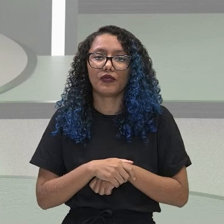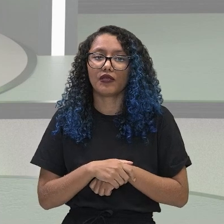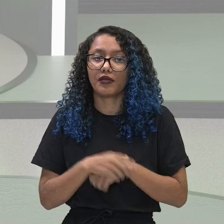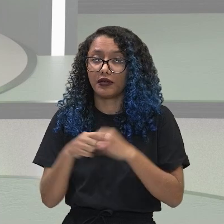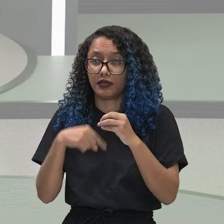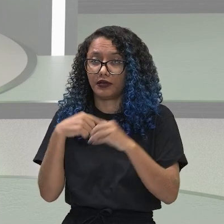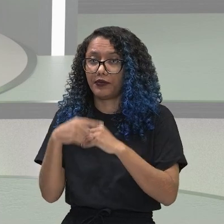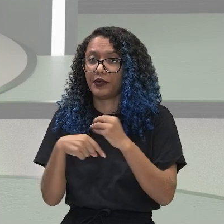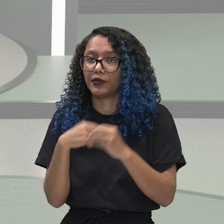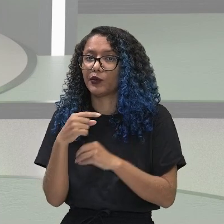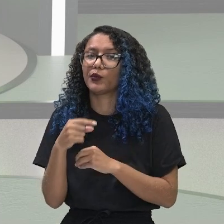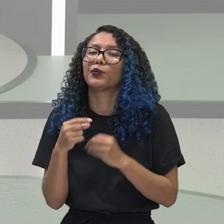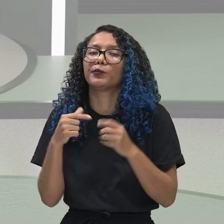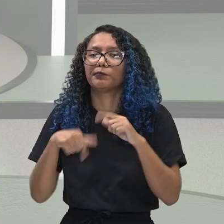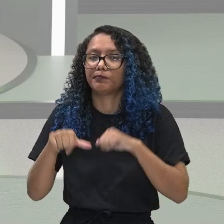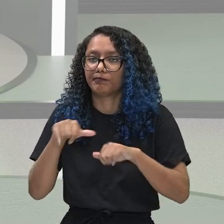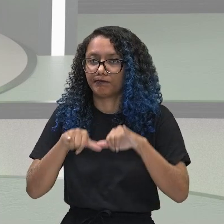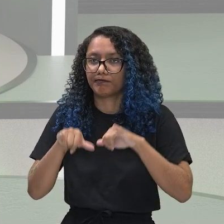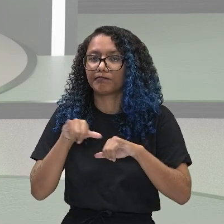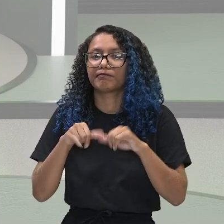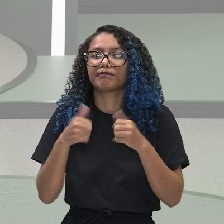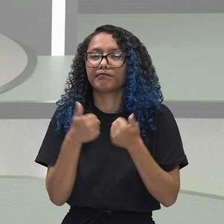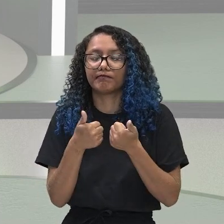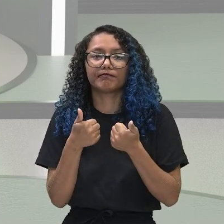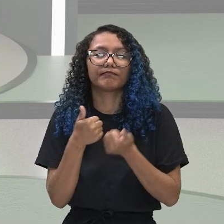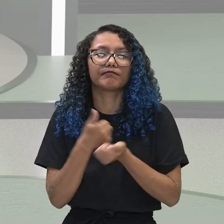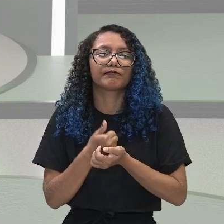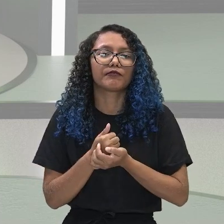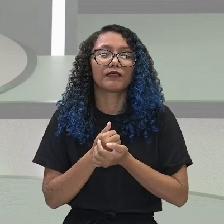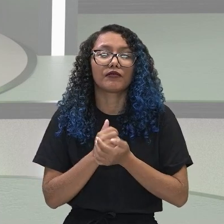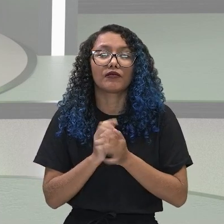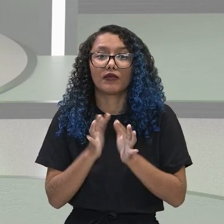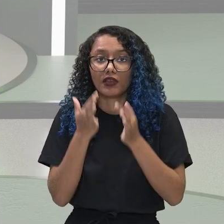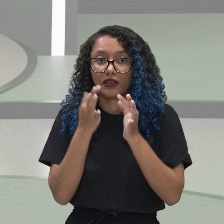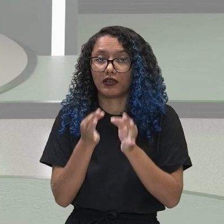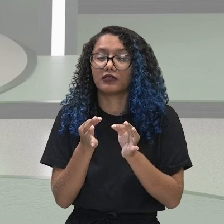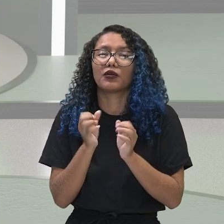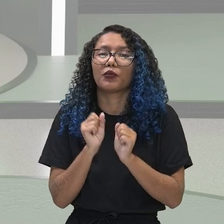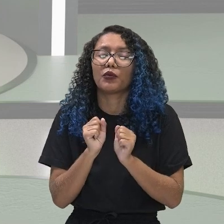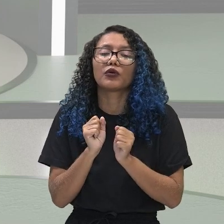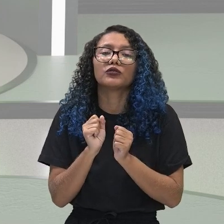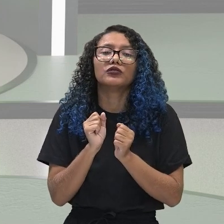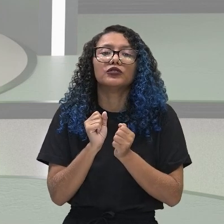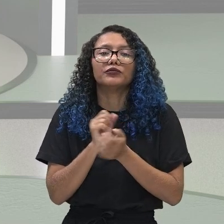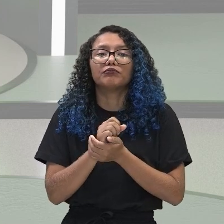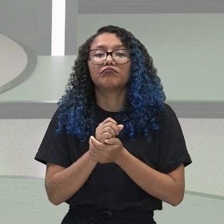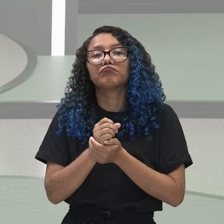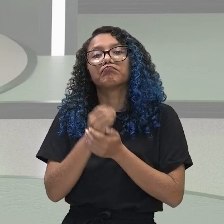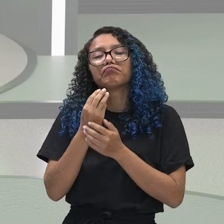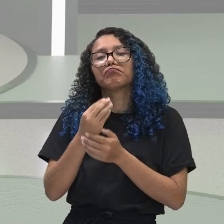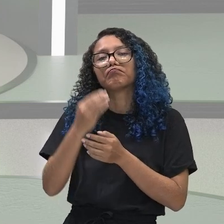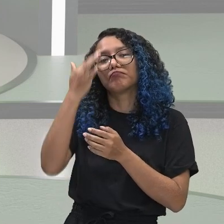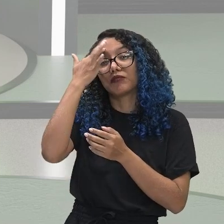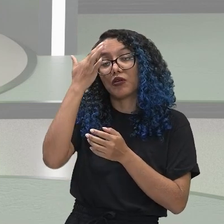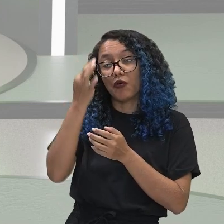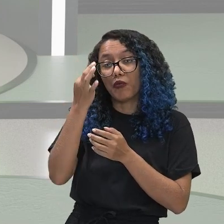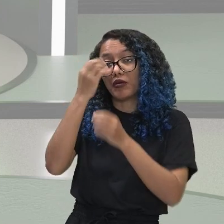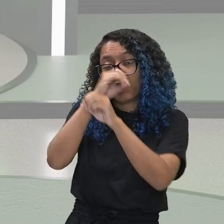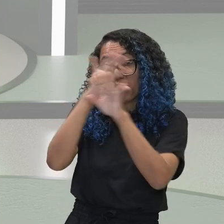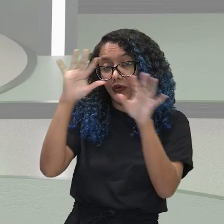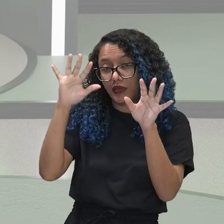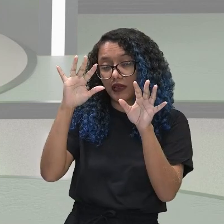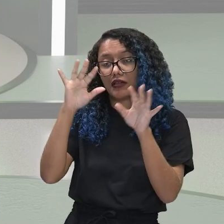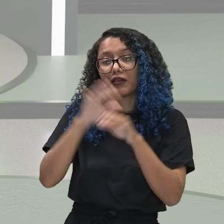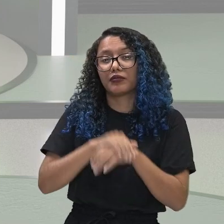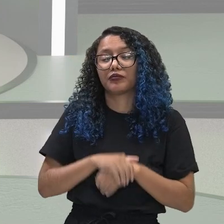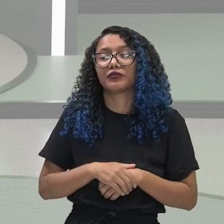químicos. Certo? Vão guardando essas informações para a gente conseguir desenvolver o